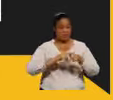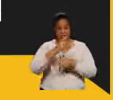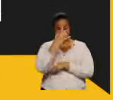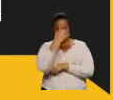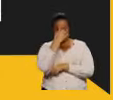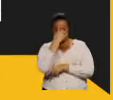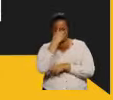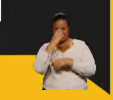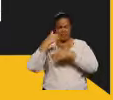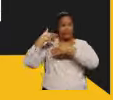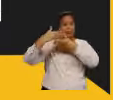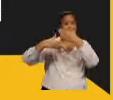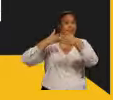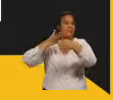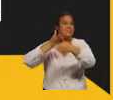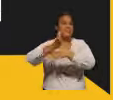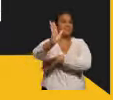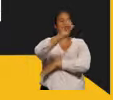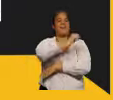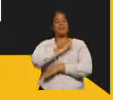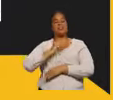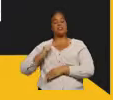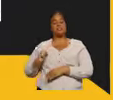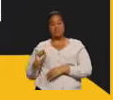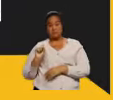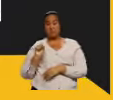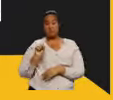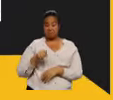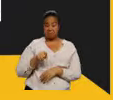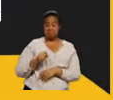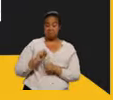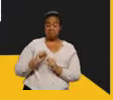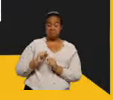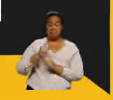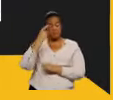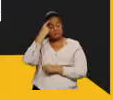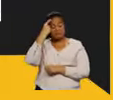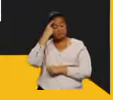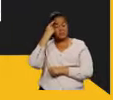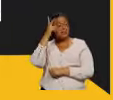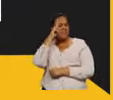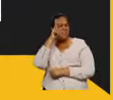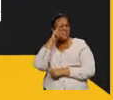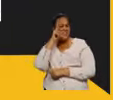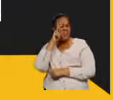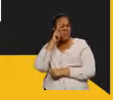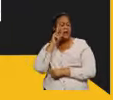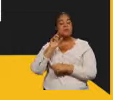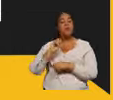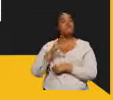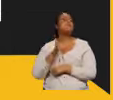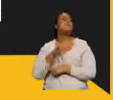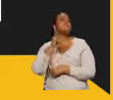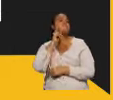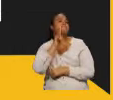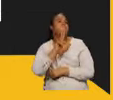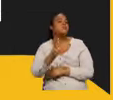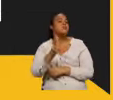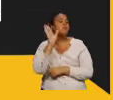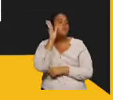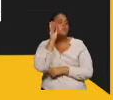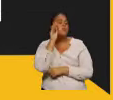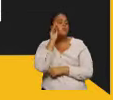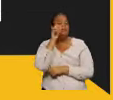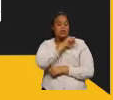provavelmente vai ultrapassar chinesa sim se você se recordar ou já tiver ouvindo essa curiosidade a